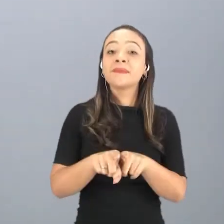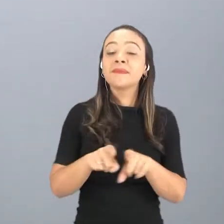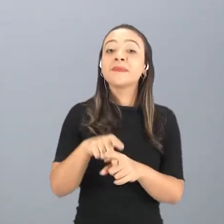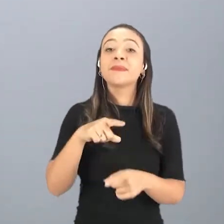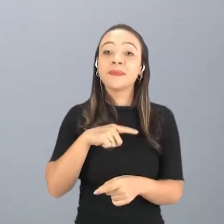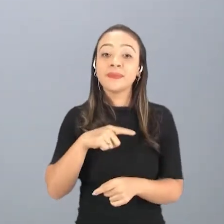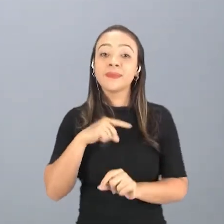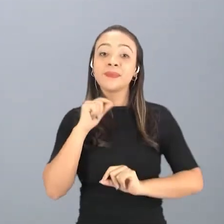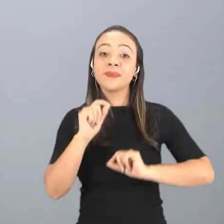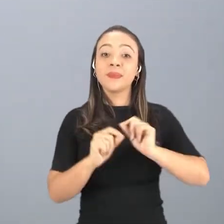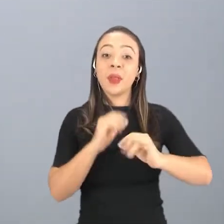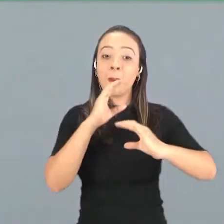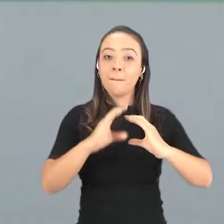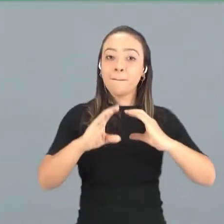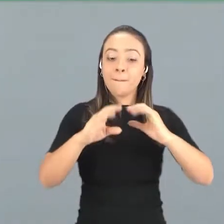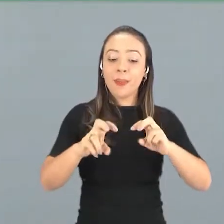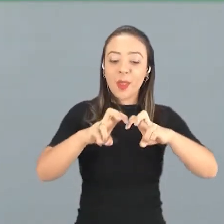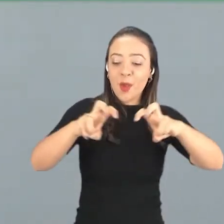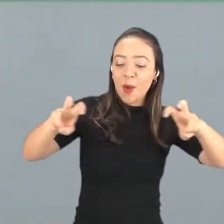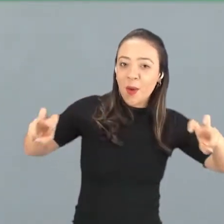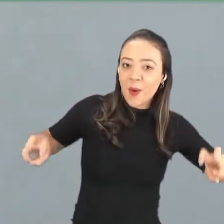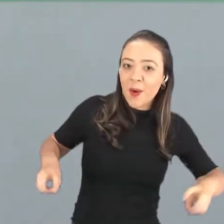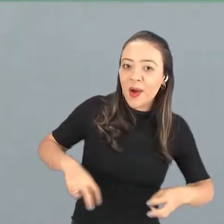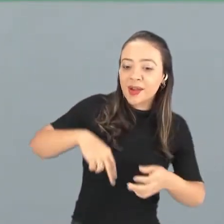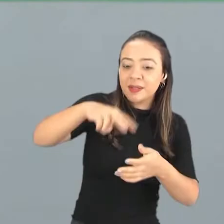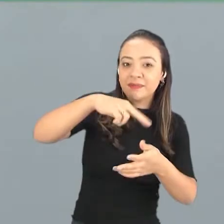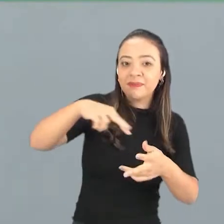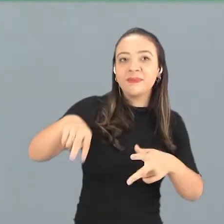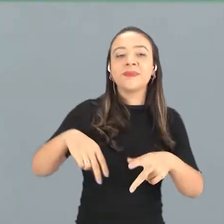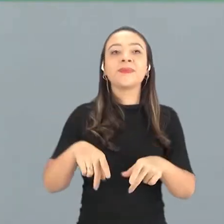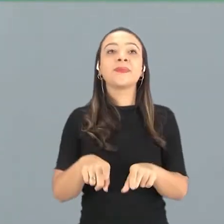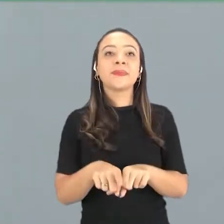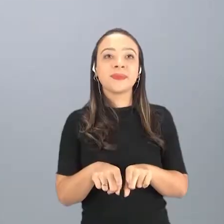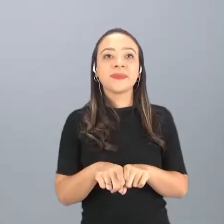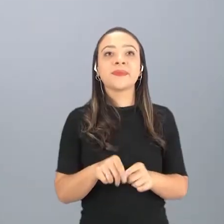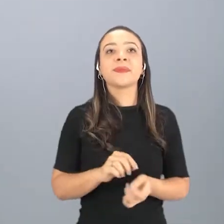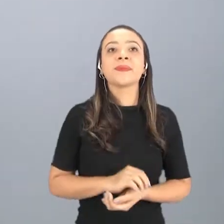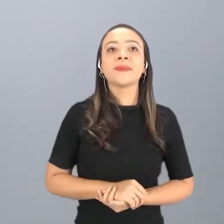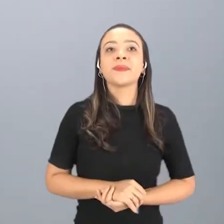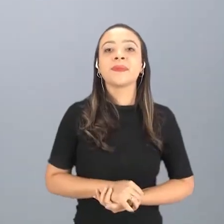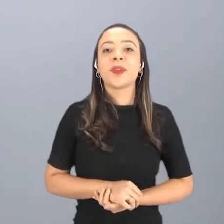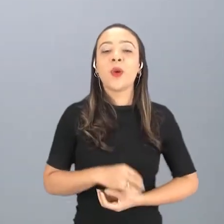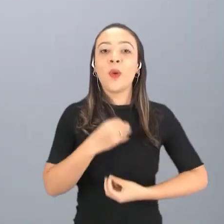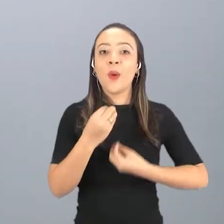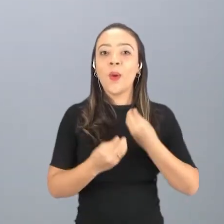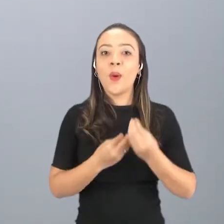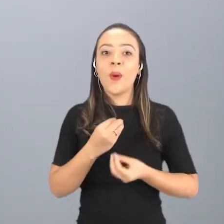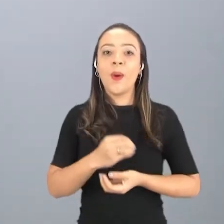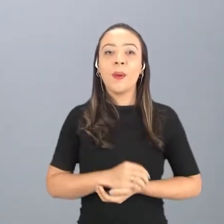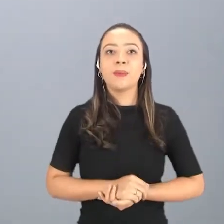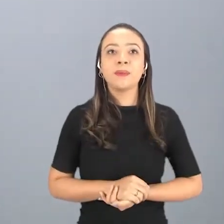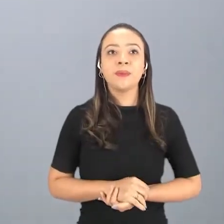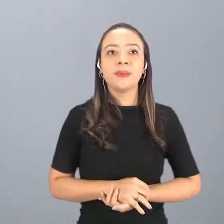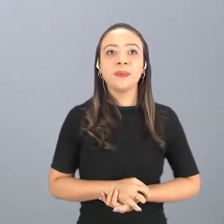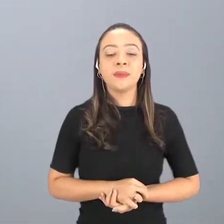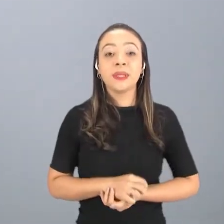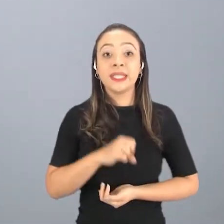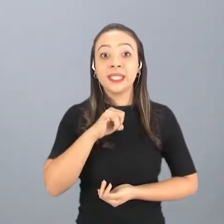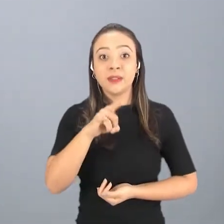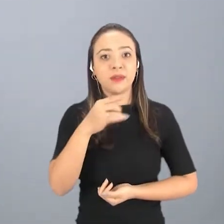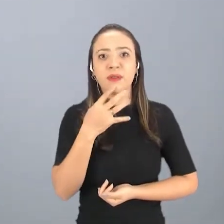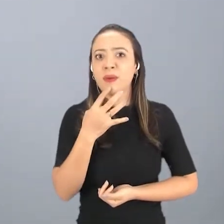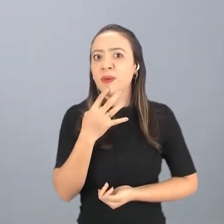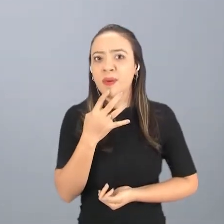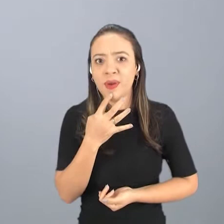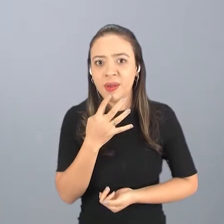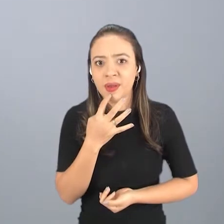são cantigas de roda. Escravo de Jó e Peixe Vivo. Olha só, se você também não